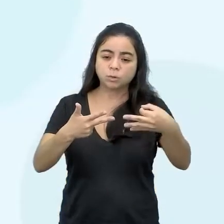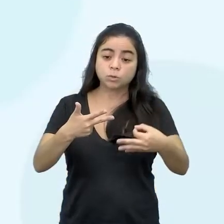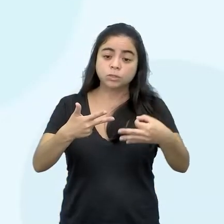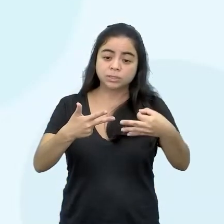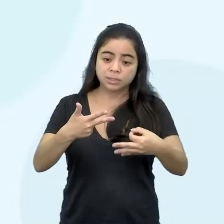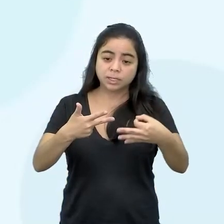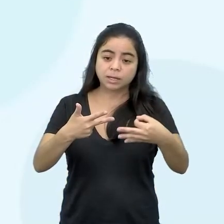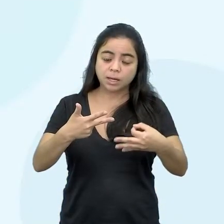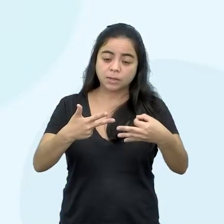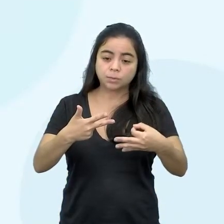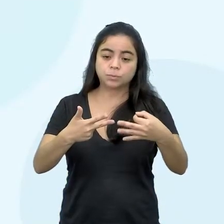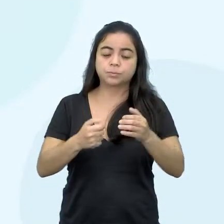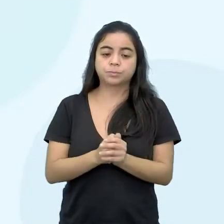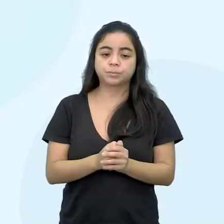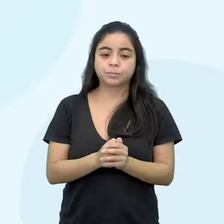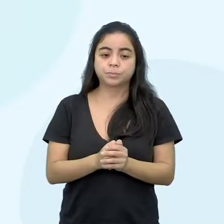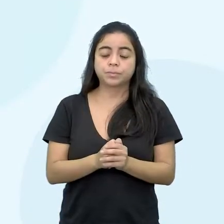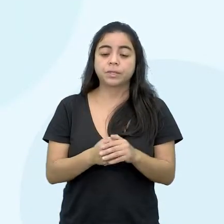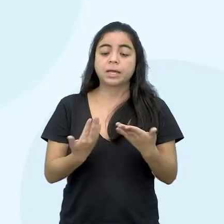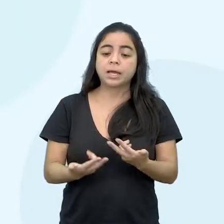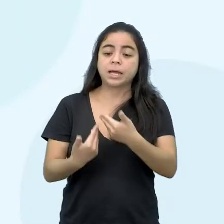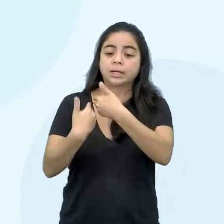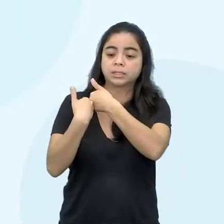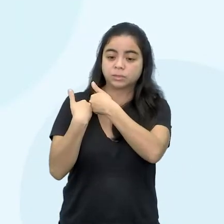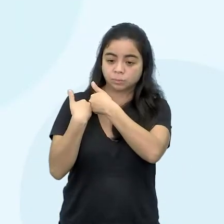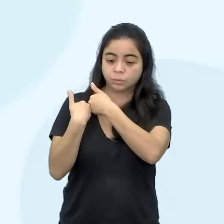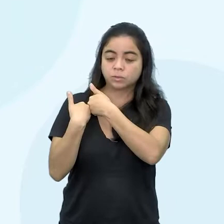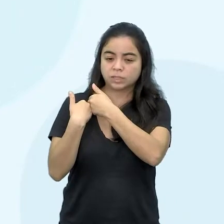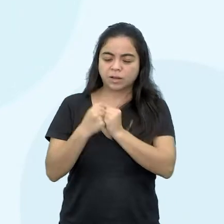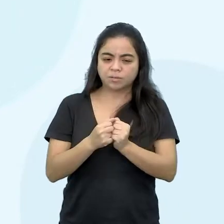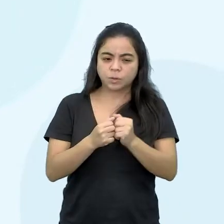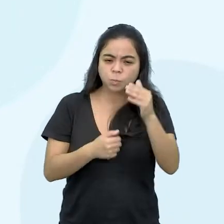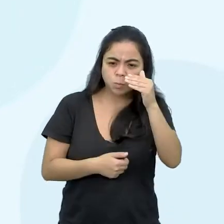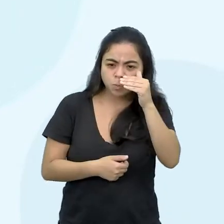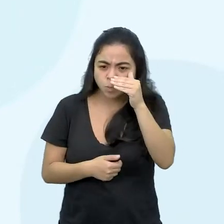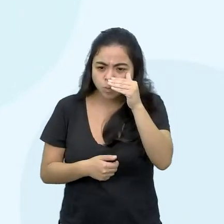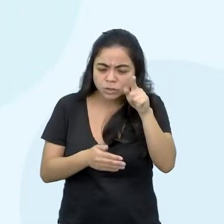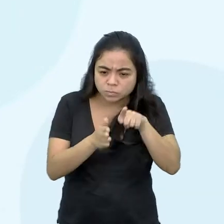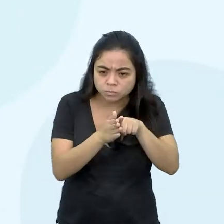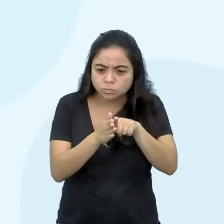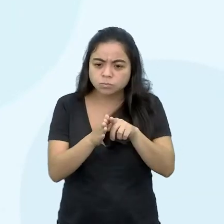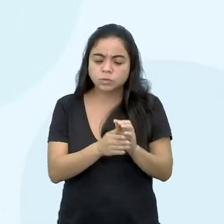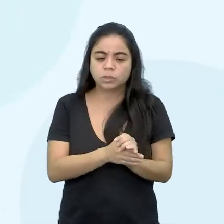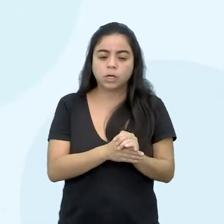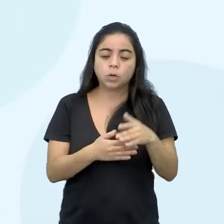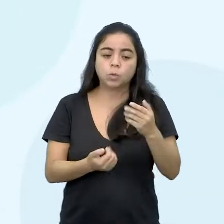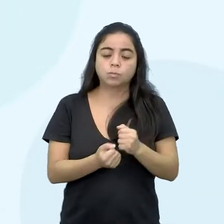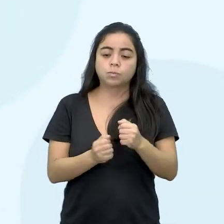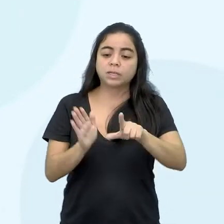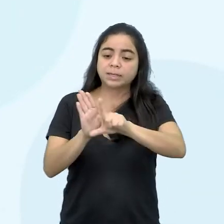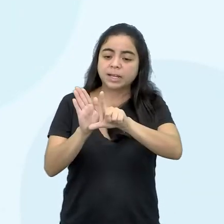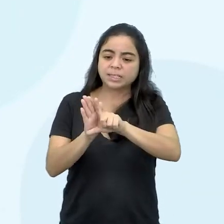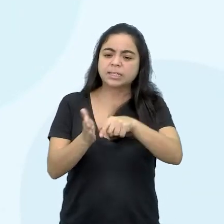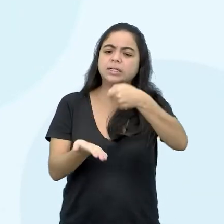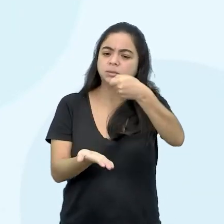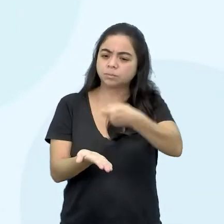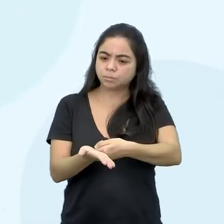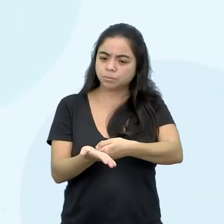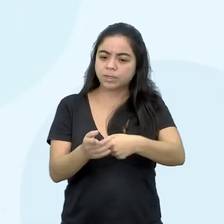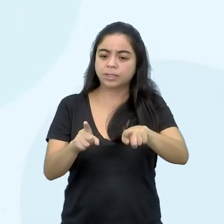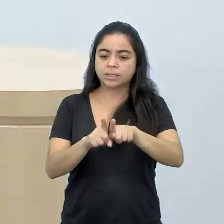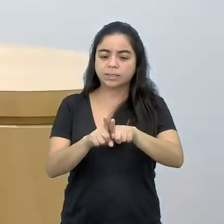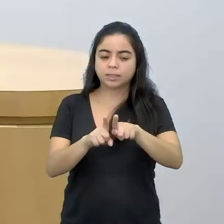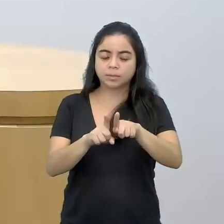que seria, então, o responsável pela fiscalização do cumprimento das leis e,